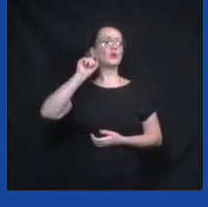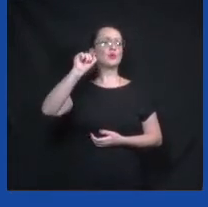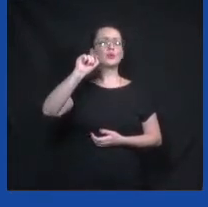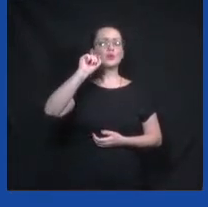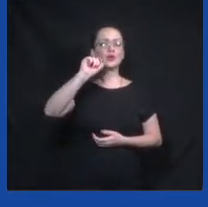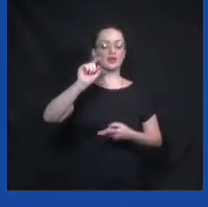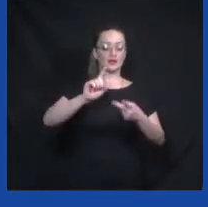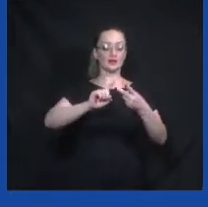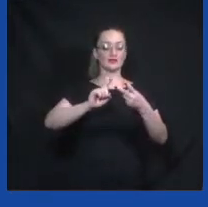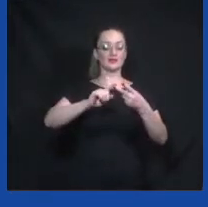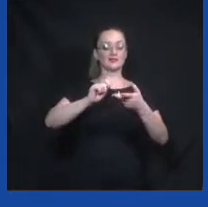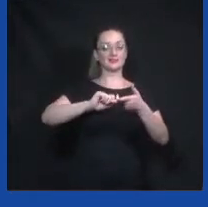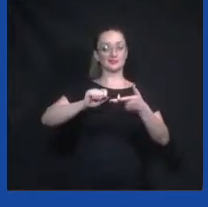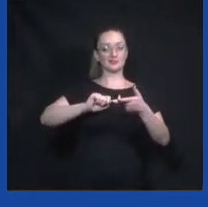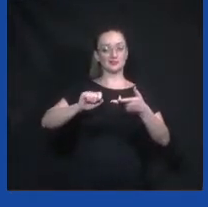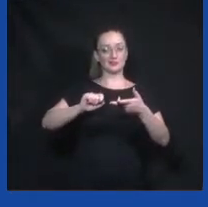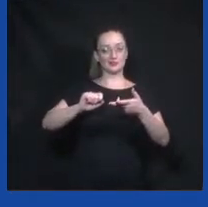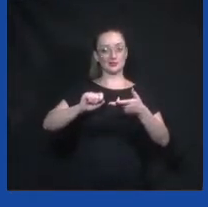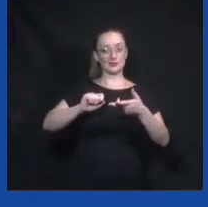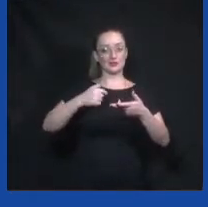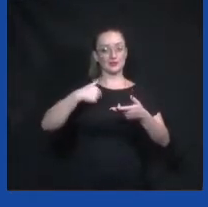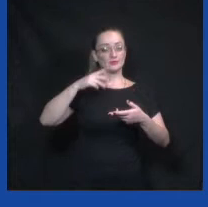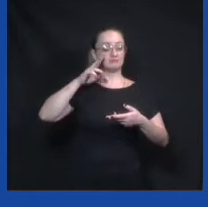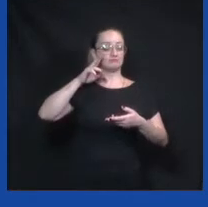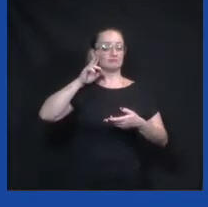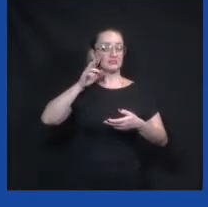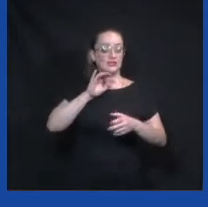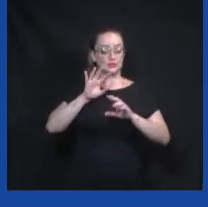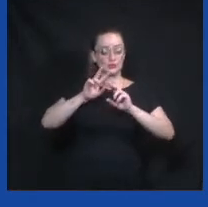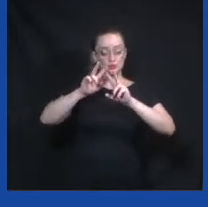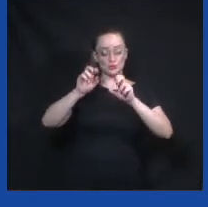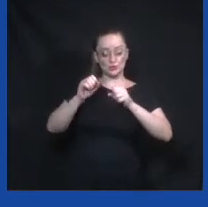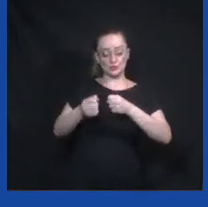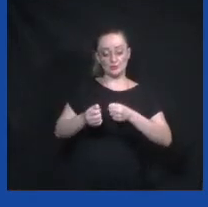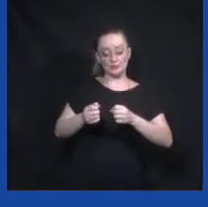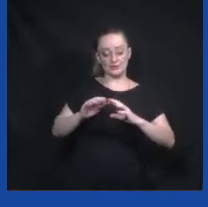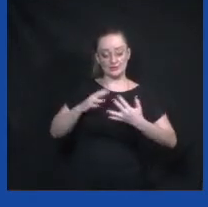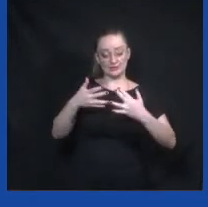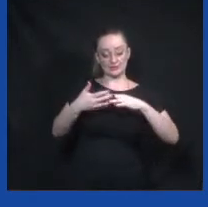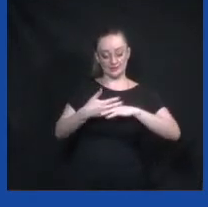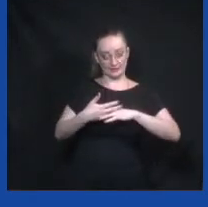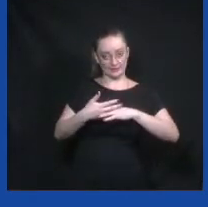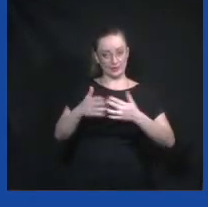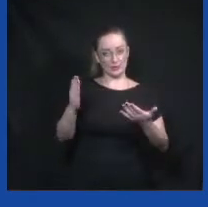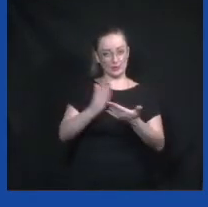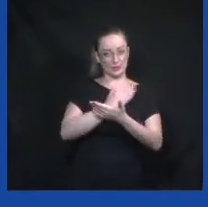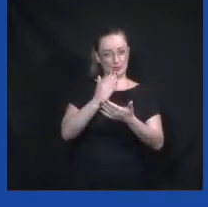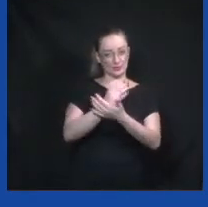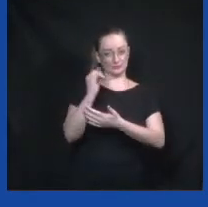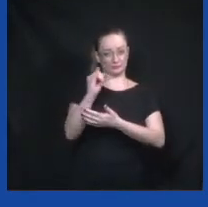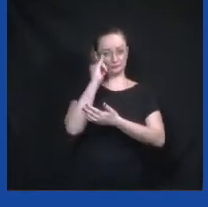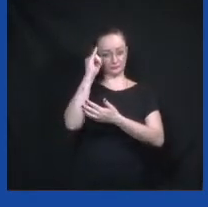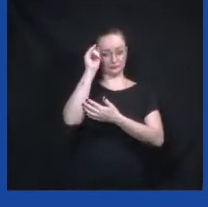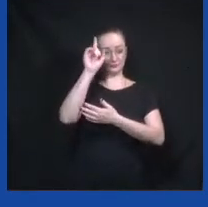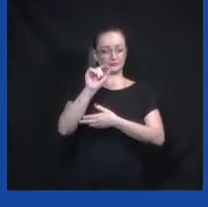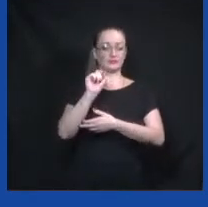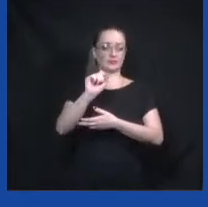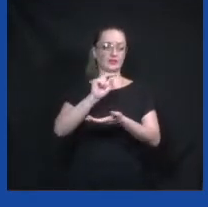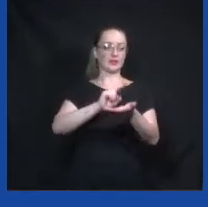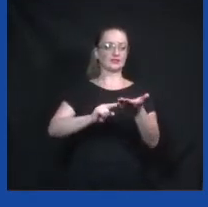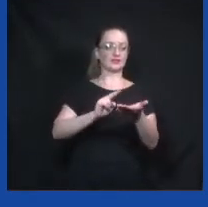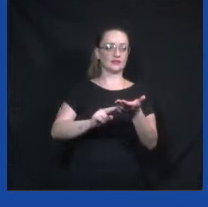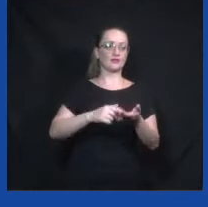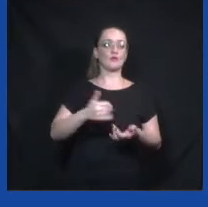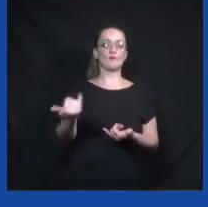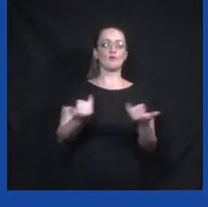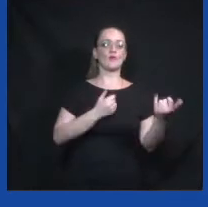autor, Theodore Marshall, quando fala sobre cidadania, no seu clássico livro Cidadania, Classe Social e Status, quando ele nos